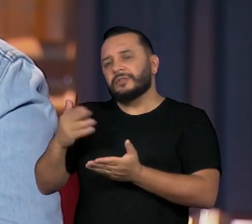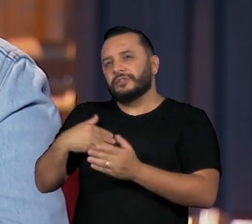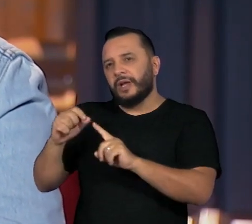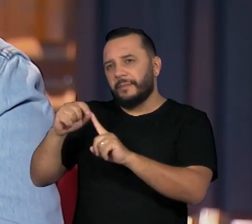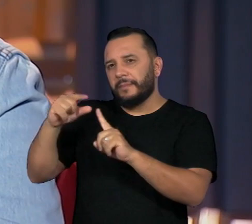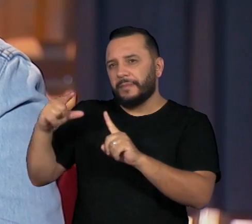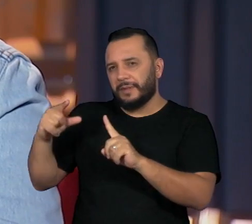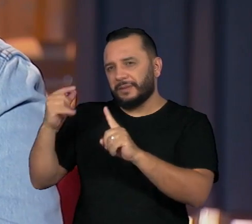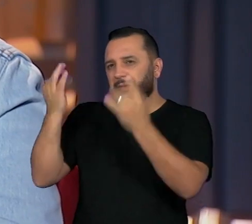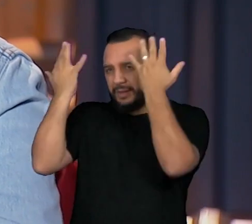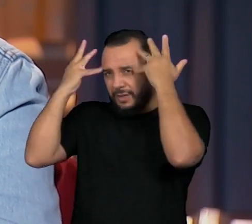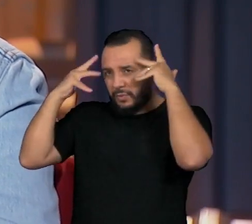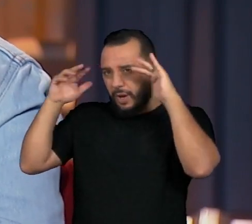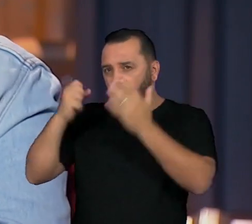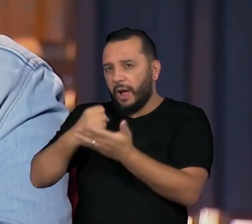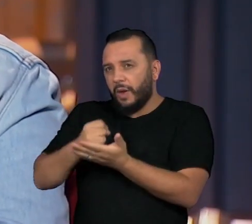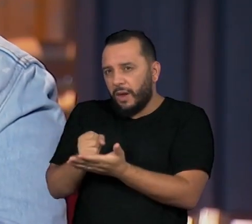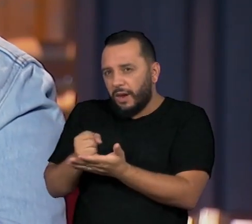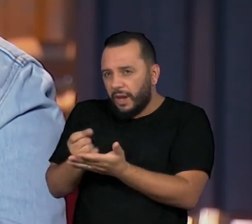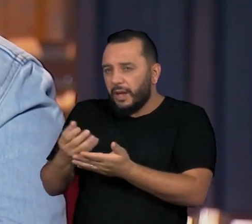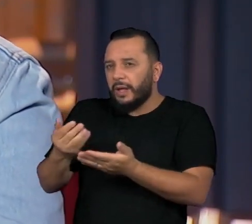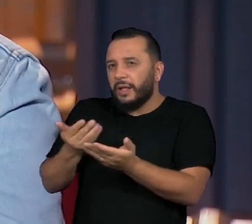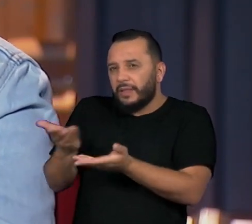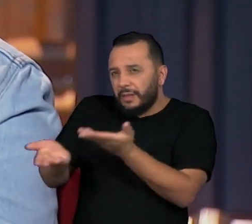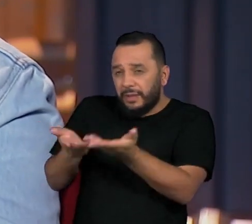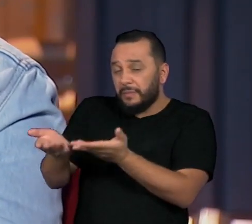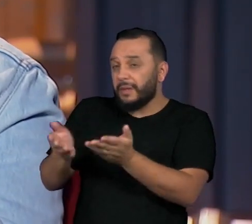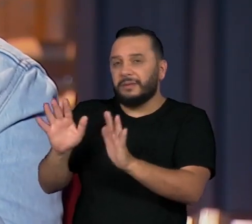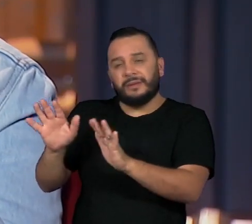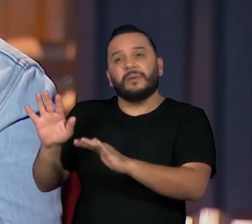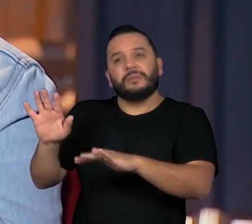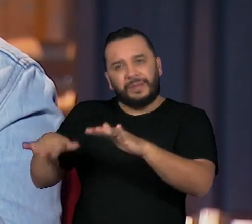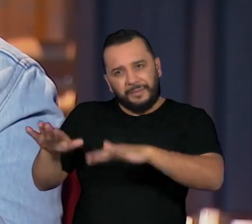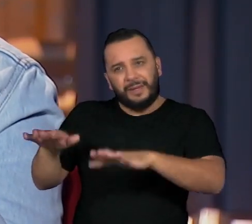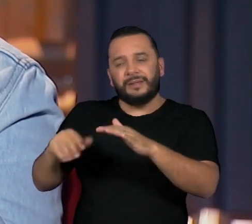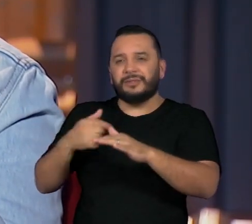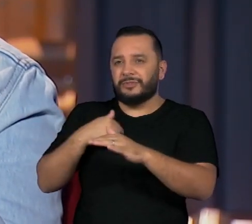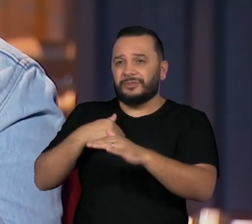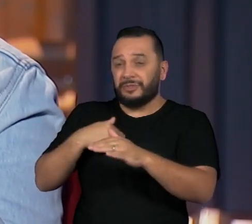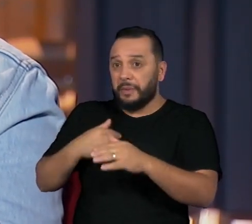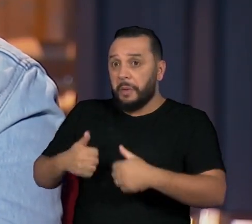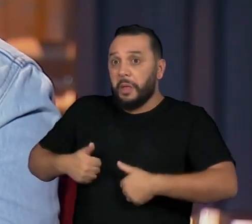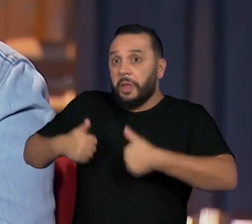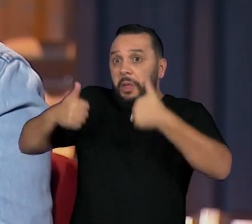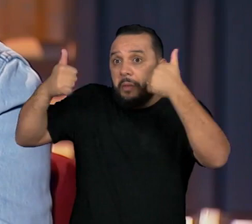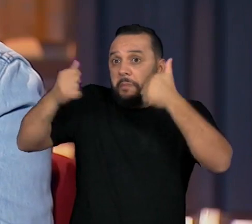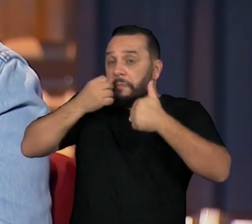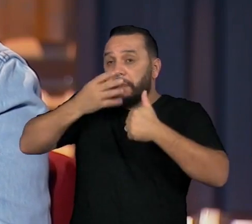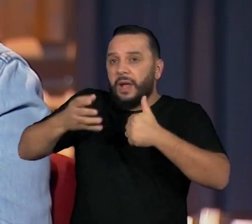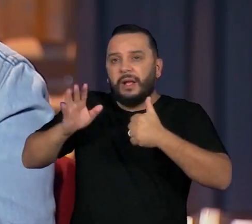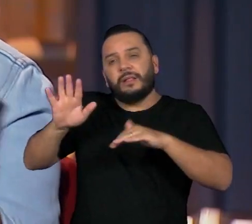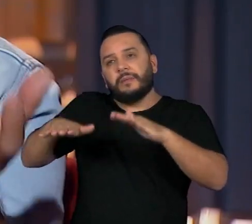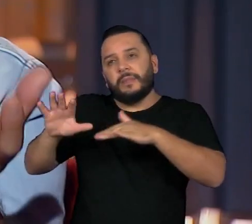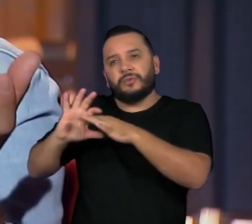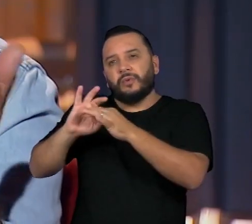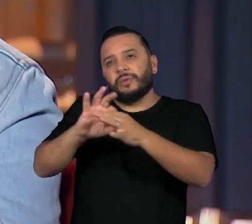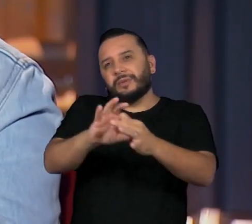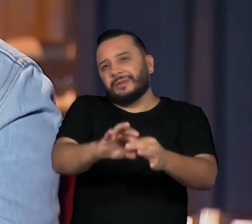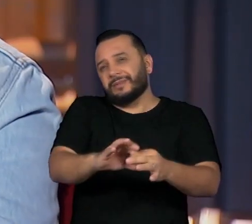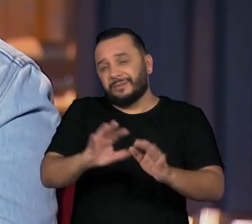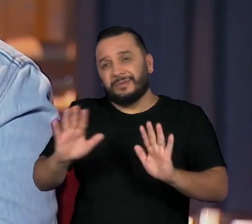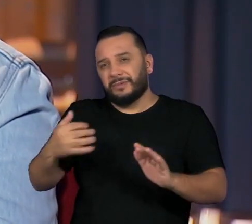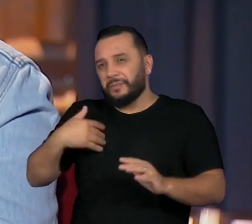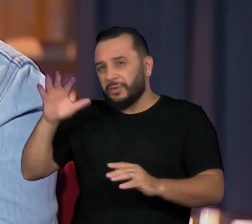melhor, porque depende do contexto, depende de como ela está vivendo. Então, a ideia de que você vai, novamente, achar uma solução fácil para problemas